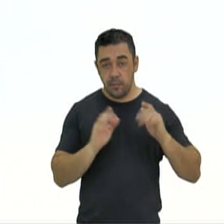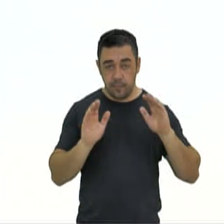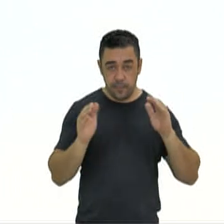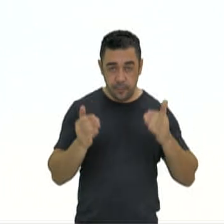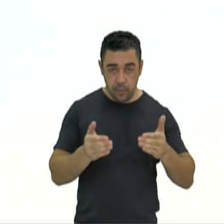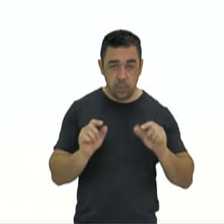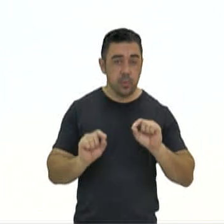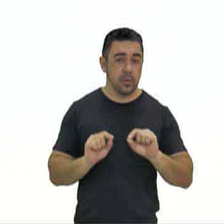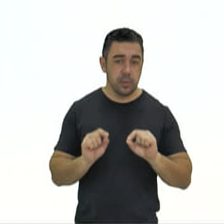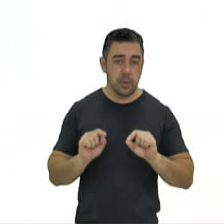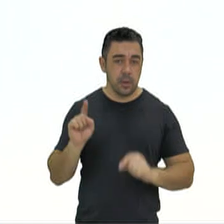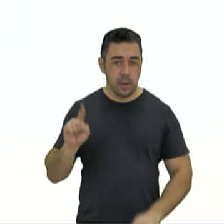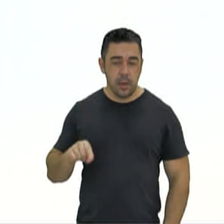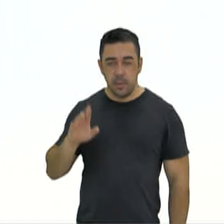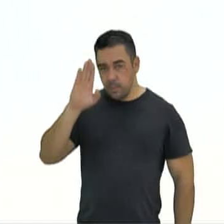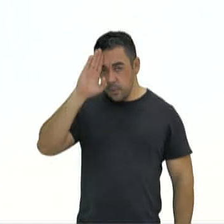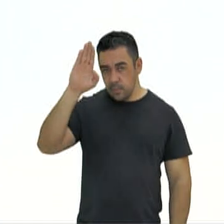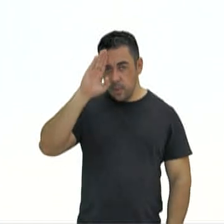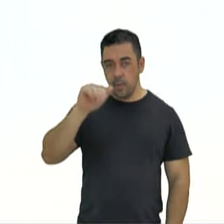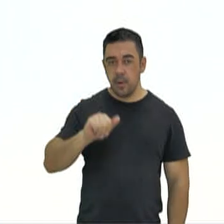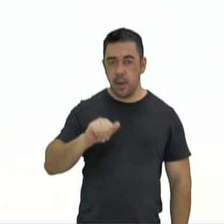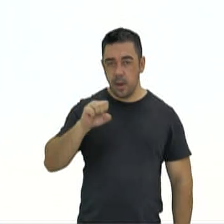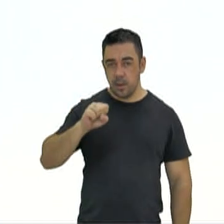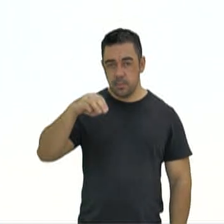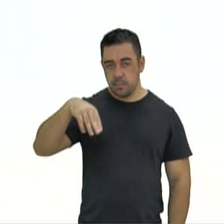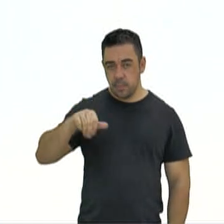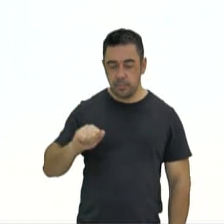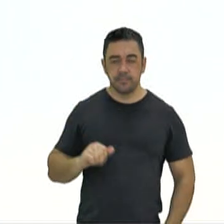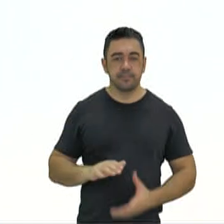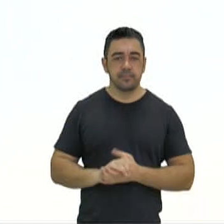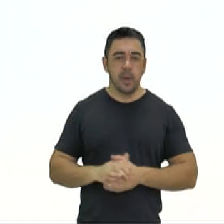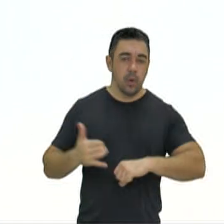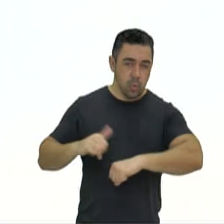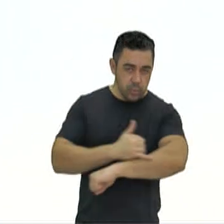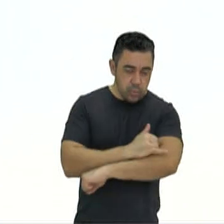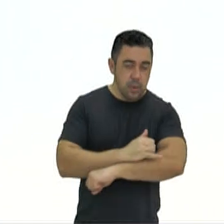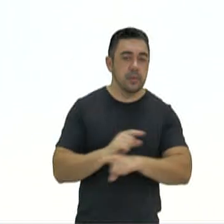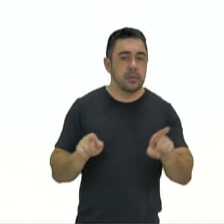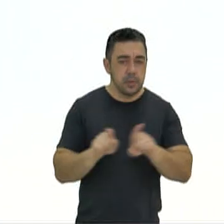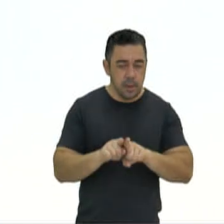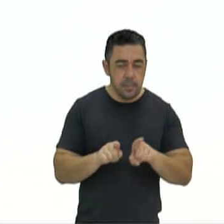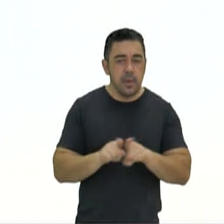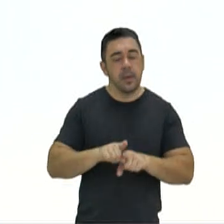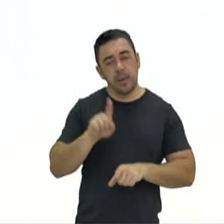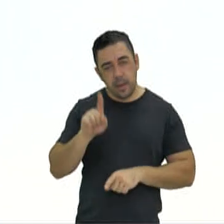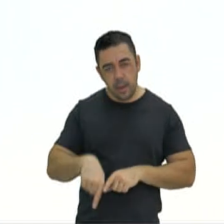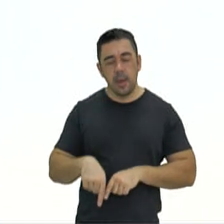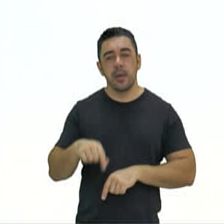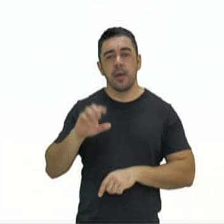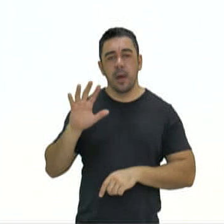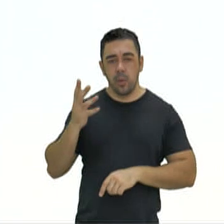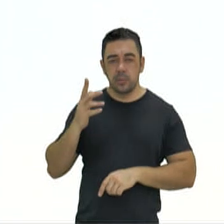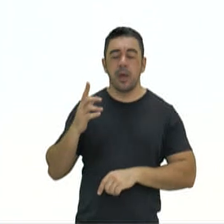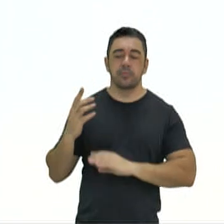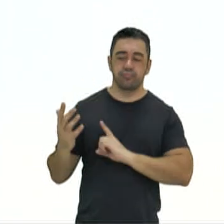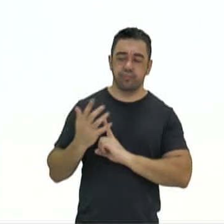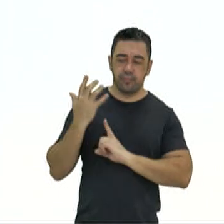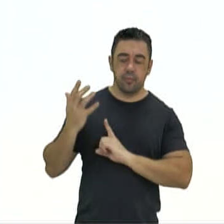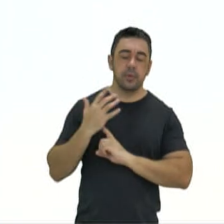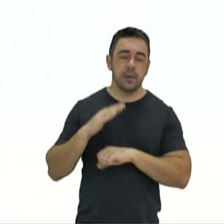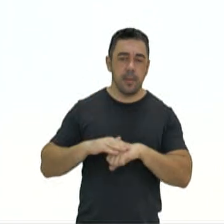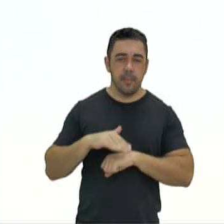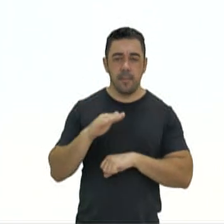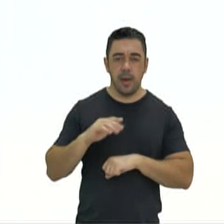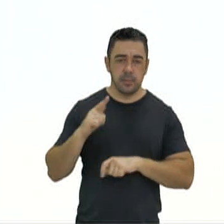foco foi na asma. O excesso de peso e a obesidade são também apontados como fatores de risco